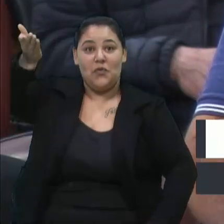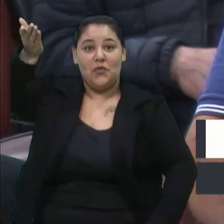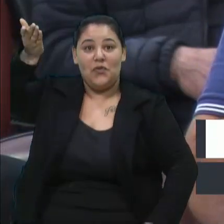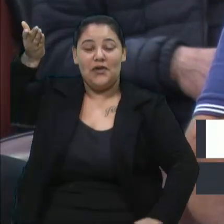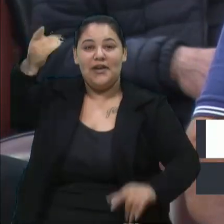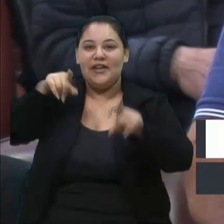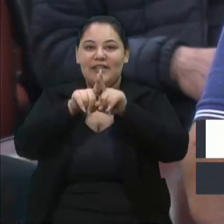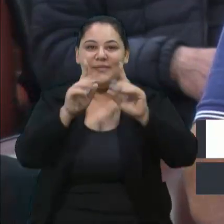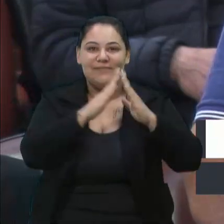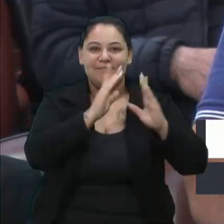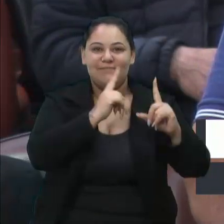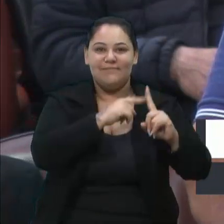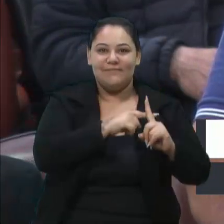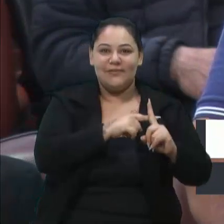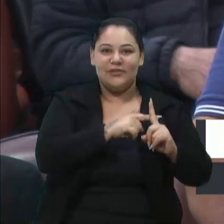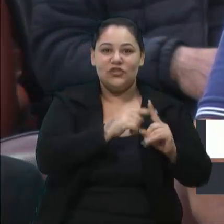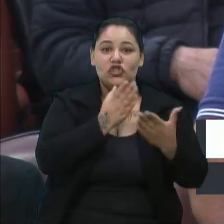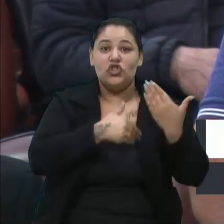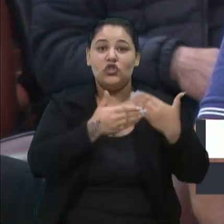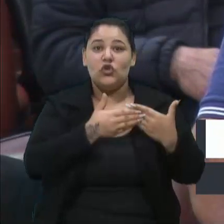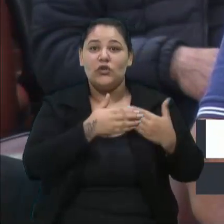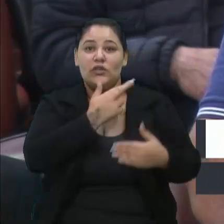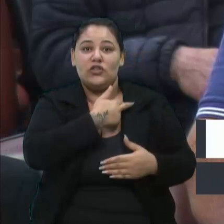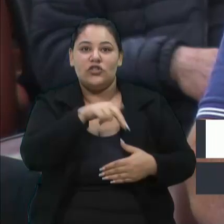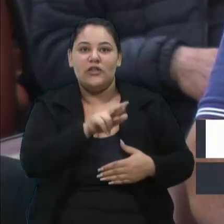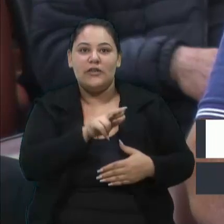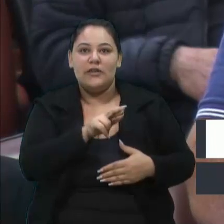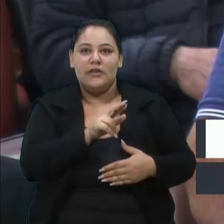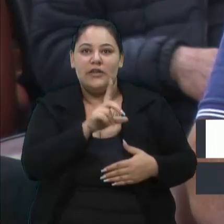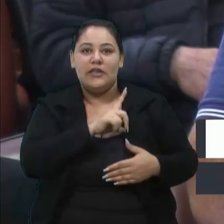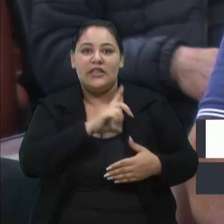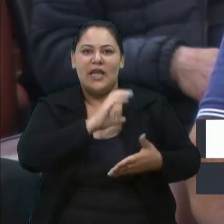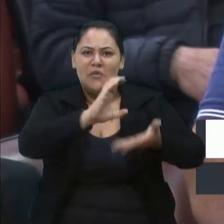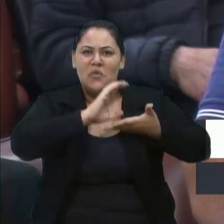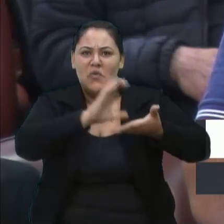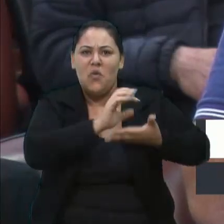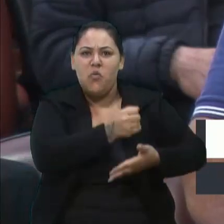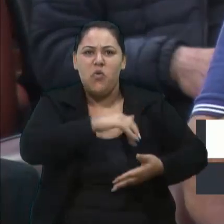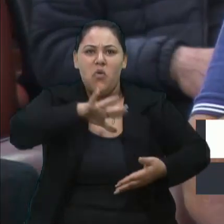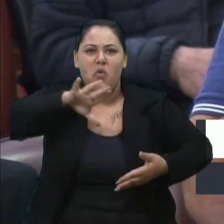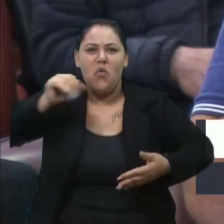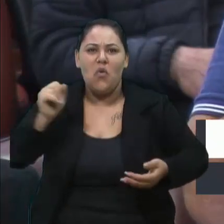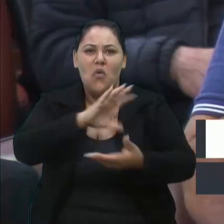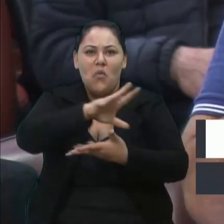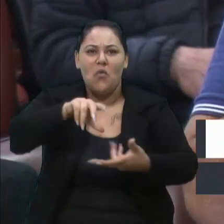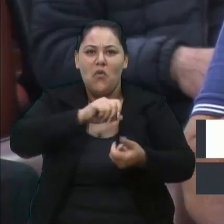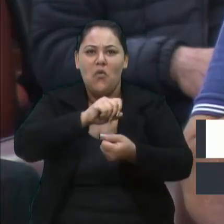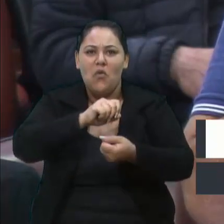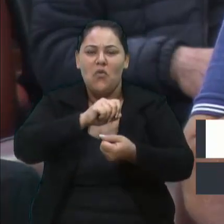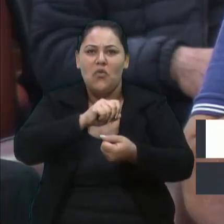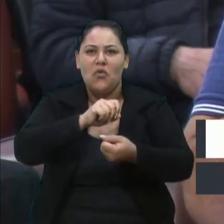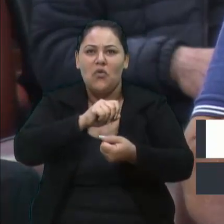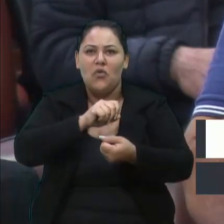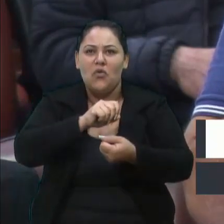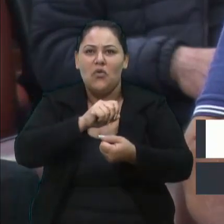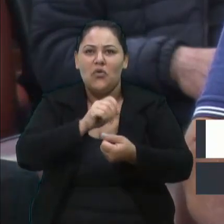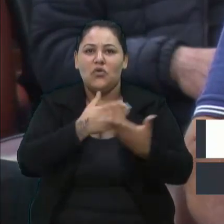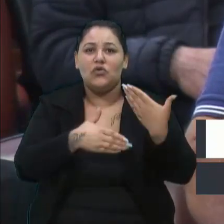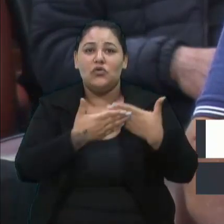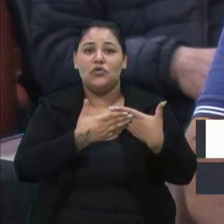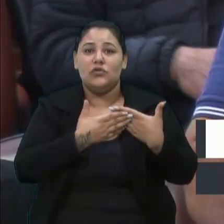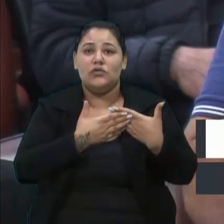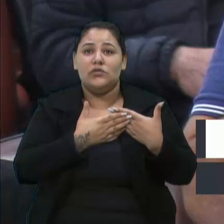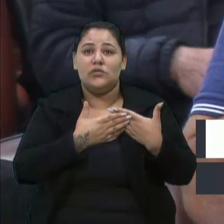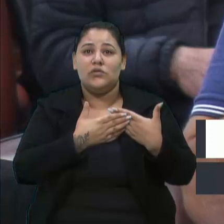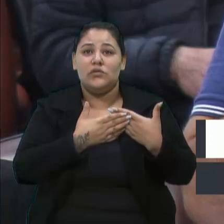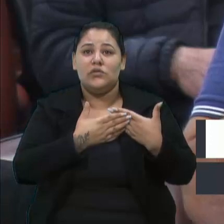que todas as denominações que faturam bilhões bilhões e bilhões mundo afora deixaram de